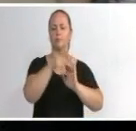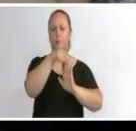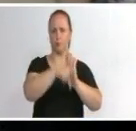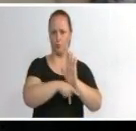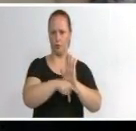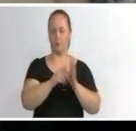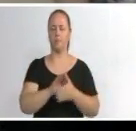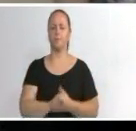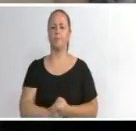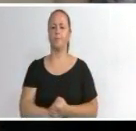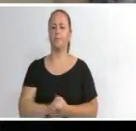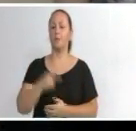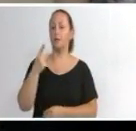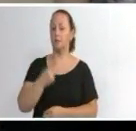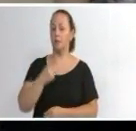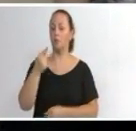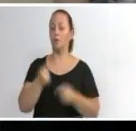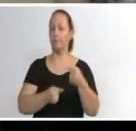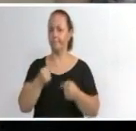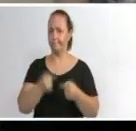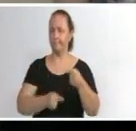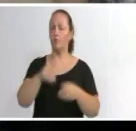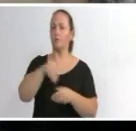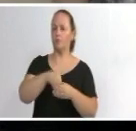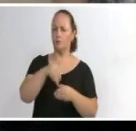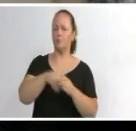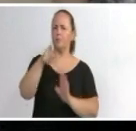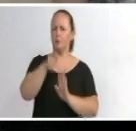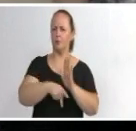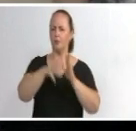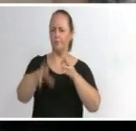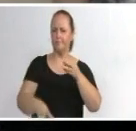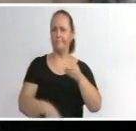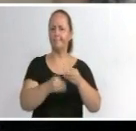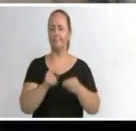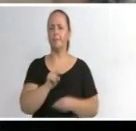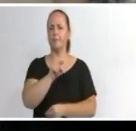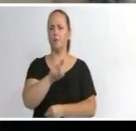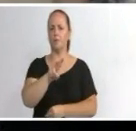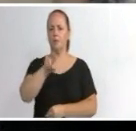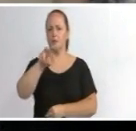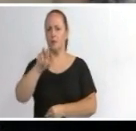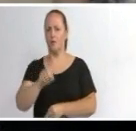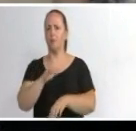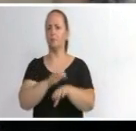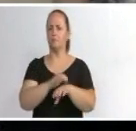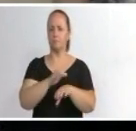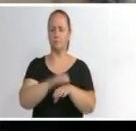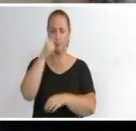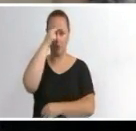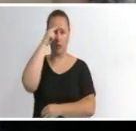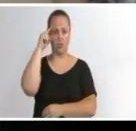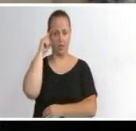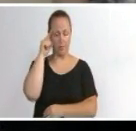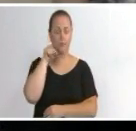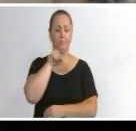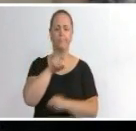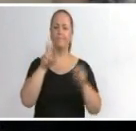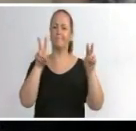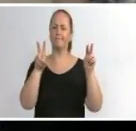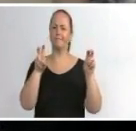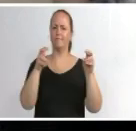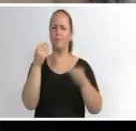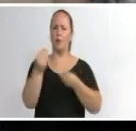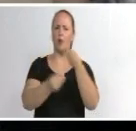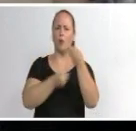em segunda discussão e votação, o projeto de lei complementar 1550, de autoria do vereador Jefferson Forres, que dispõe sobre a ordenação